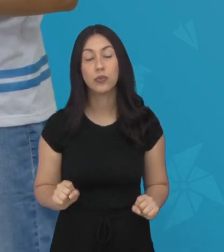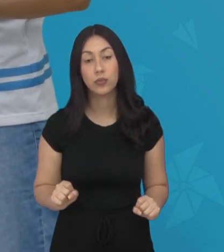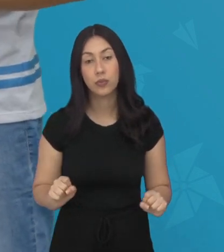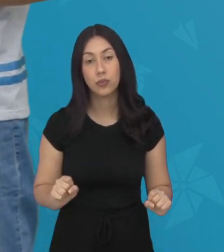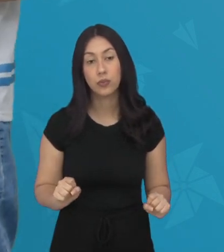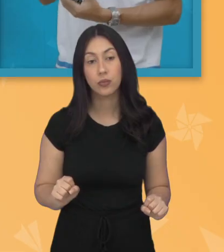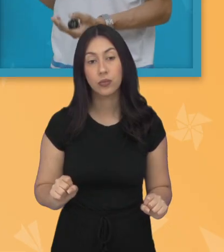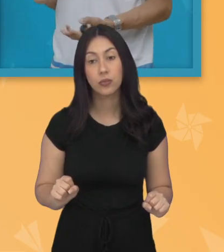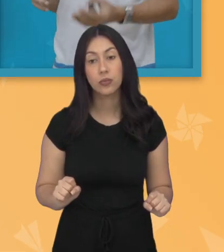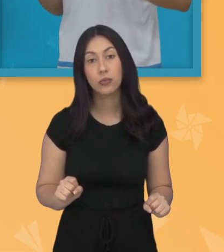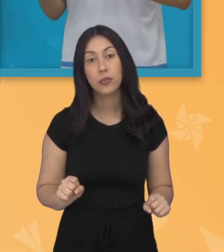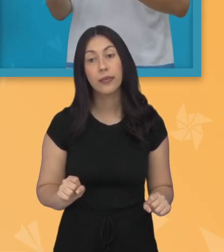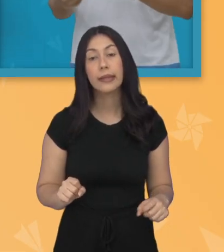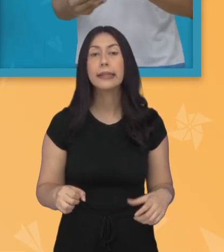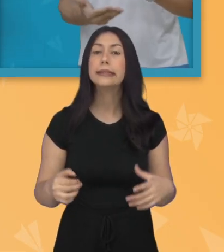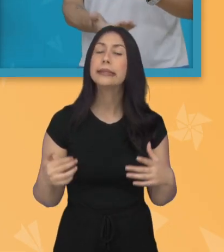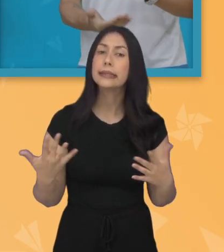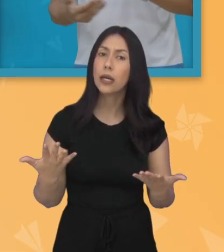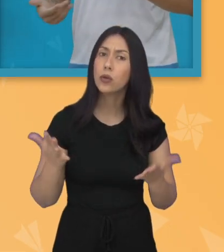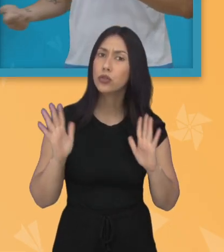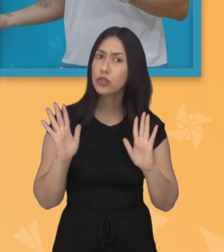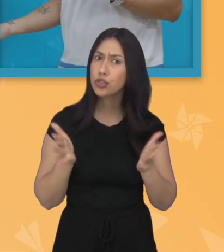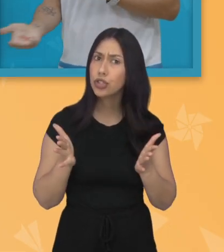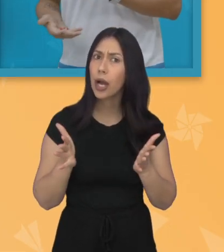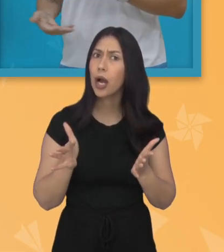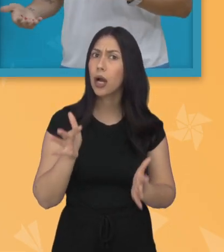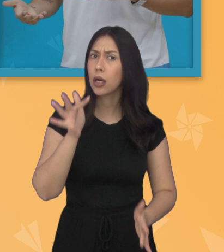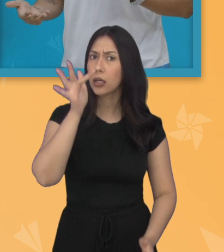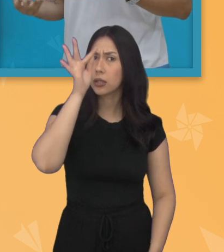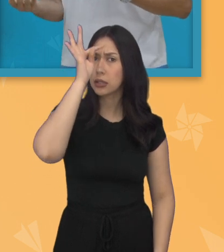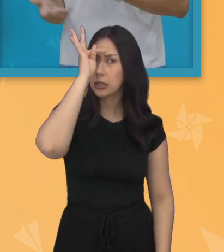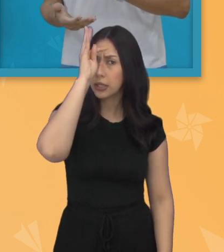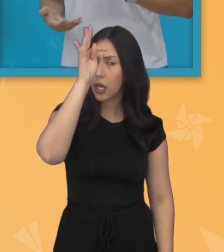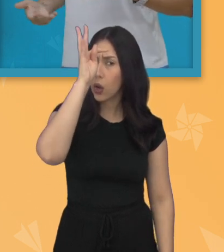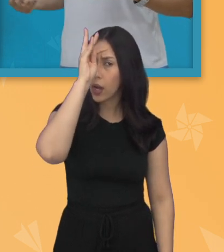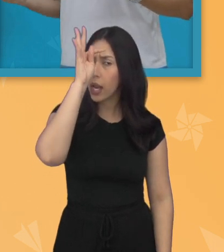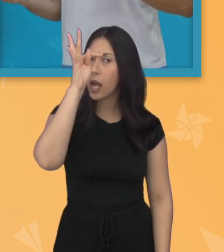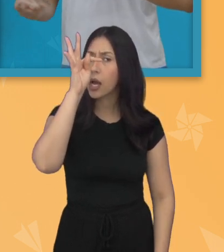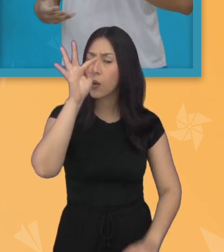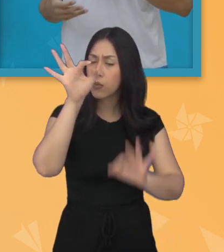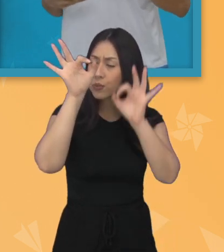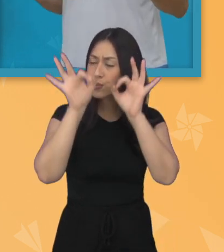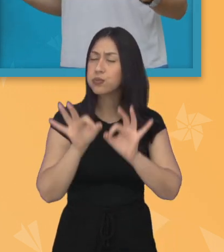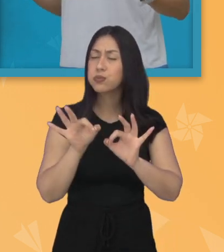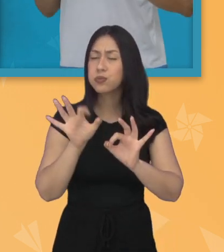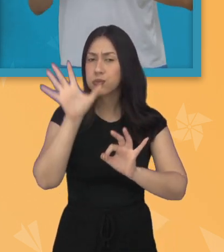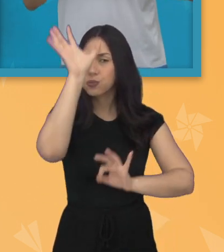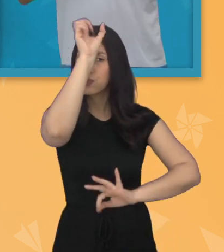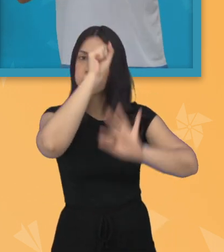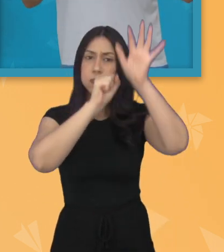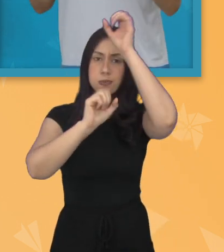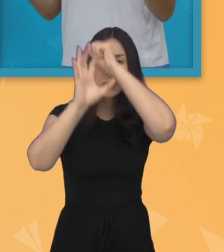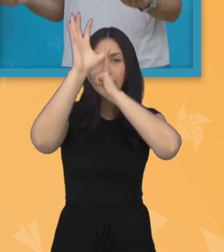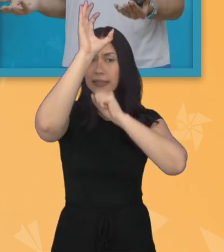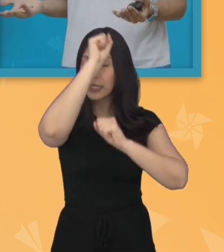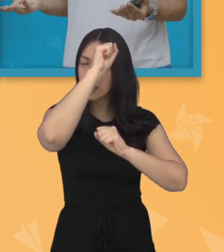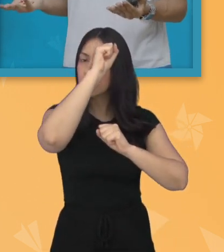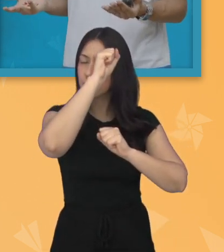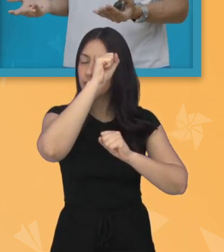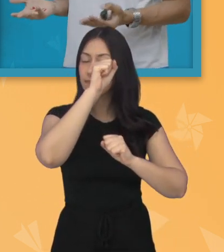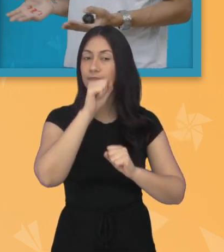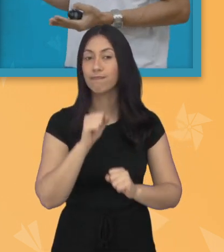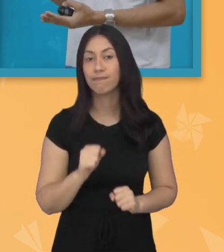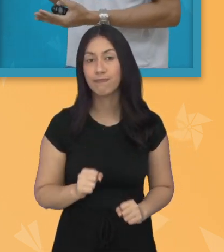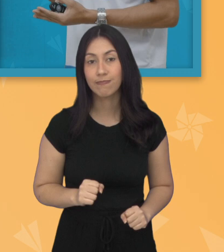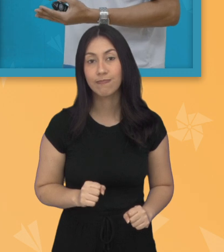em si, né? Como eu falei, agora com essas bases teóricas que a gente tem, que vai dar o melhor embasamento para tudo que a gente for ver também em